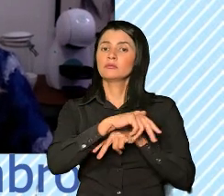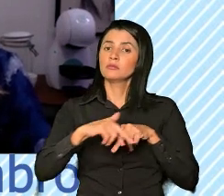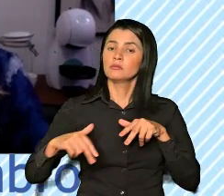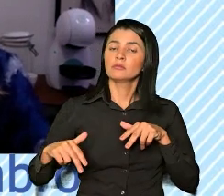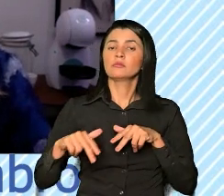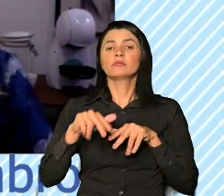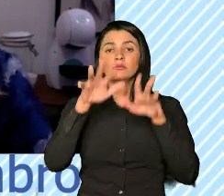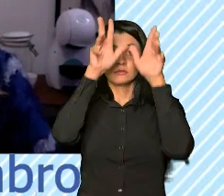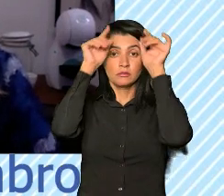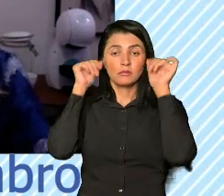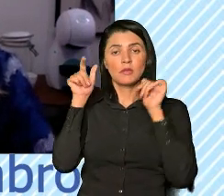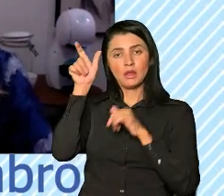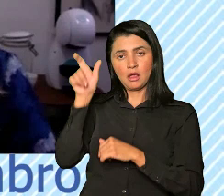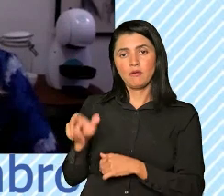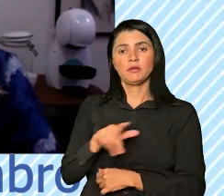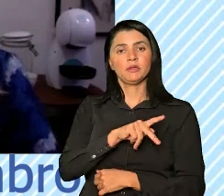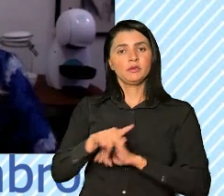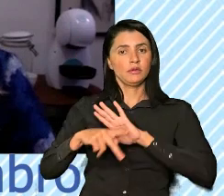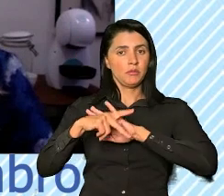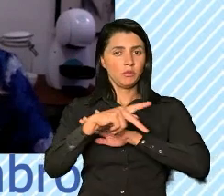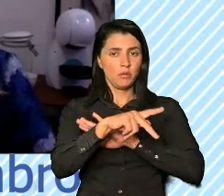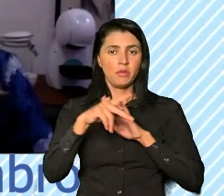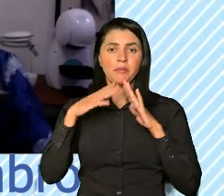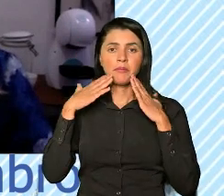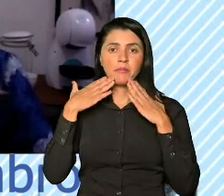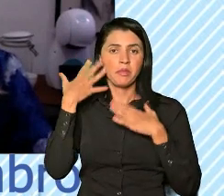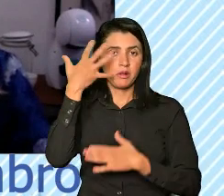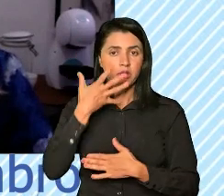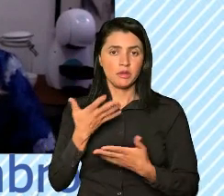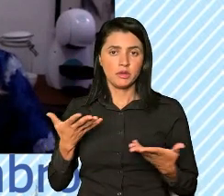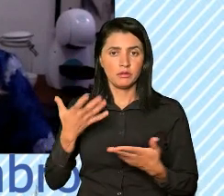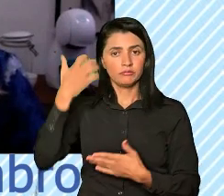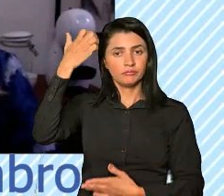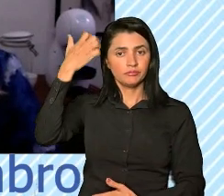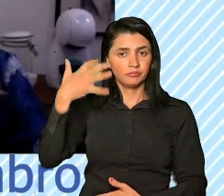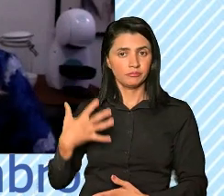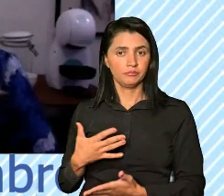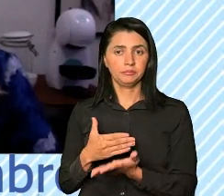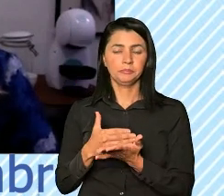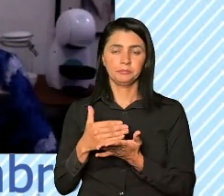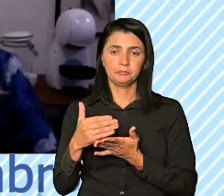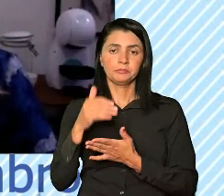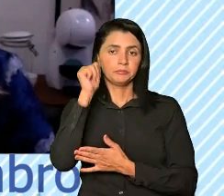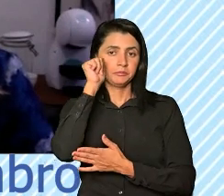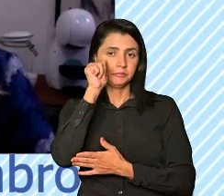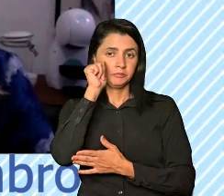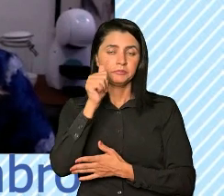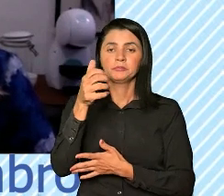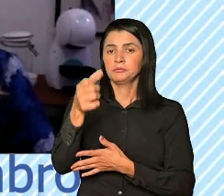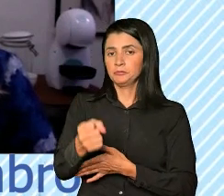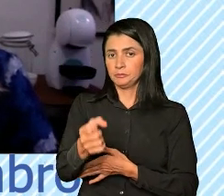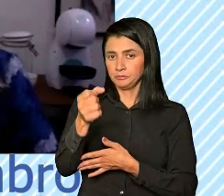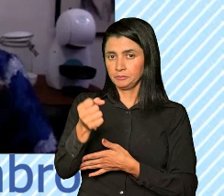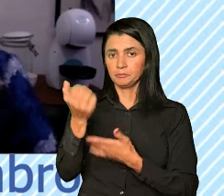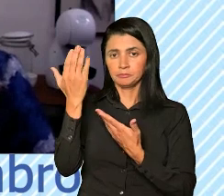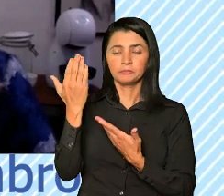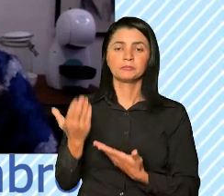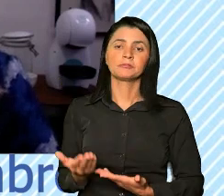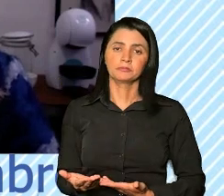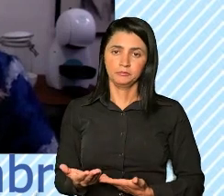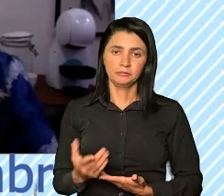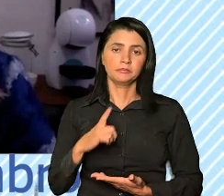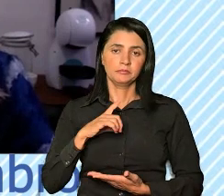presidir a mesa hoje. Vou começar fazendo a minha audiodescrição. Eu sou uma mulher branca,